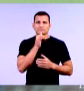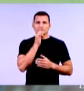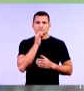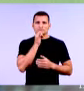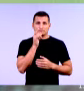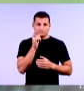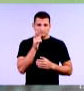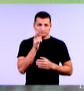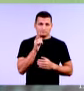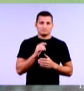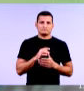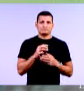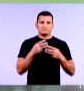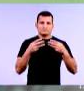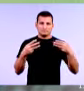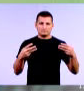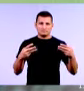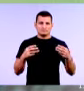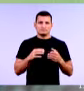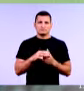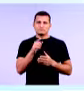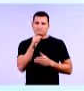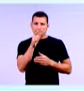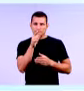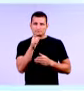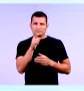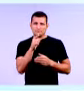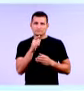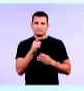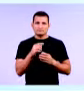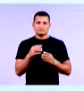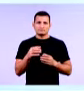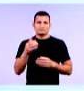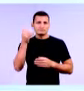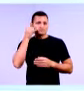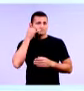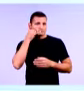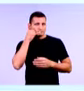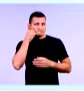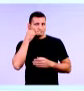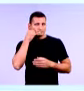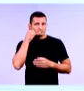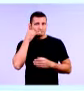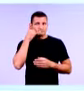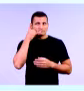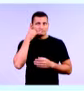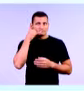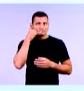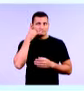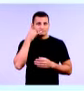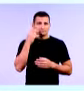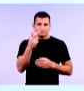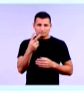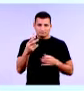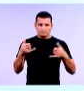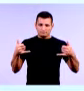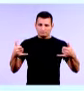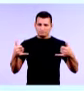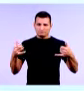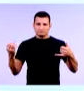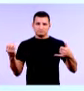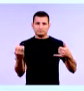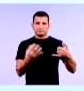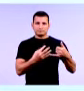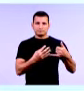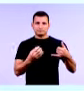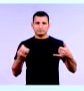dessa rede, né, seria, no caso, você transferir dados entre seu smartphone, né, para outro, o que